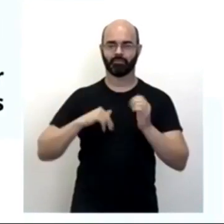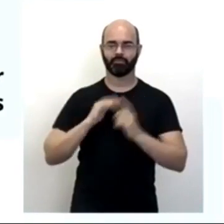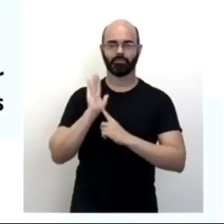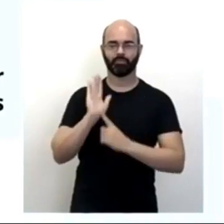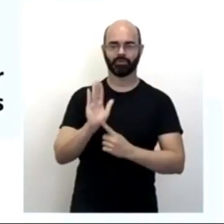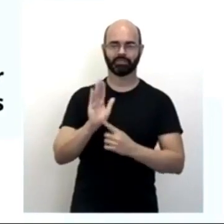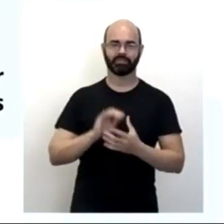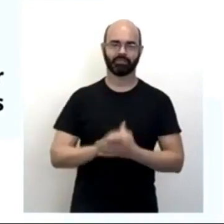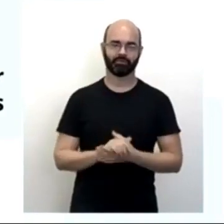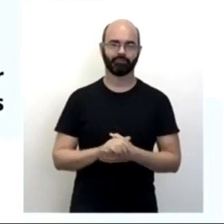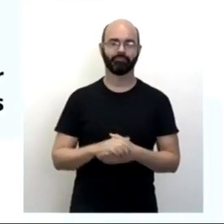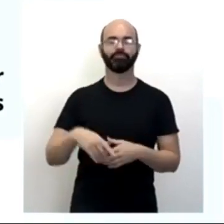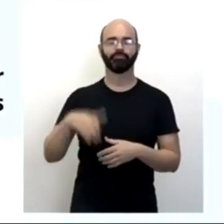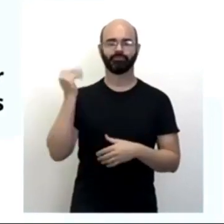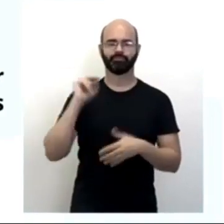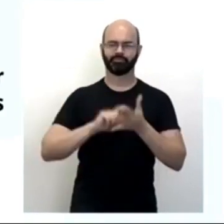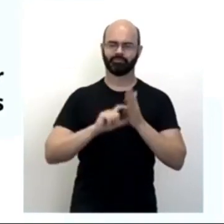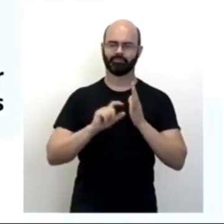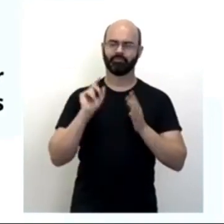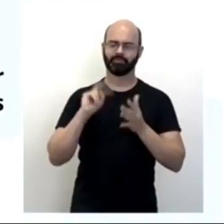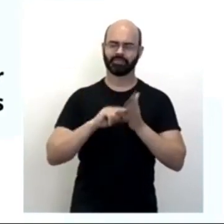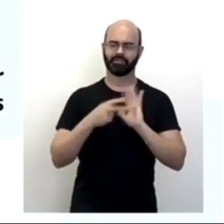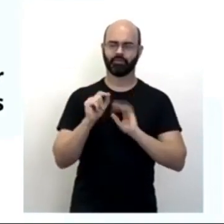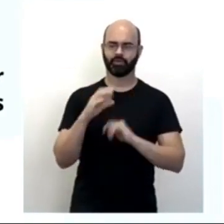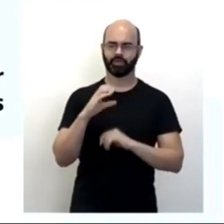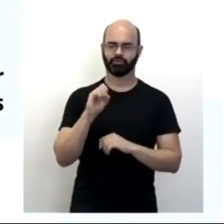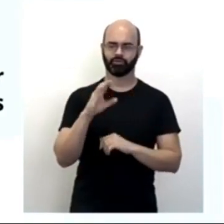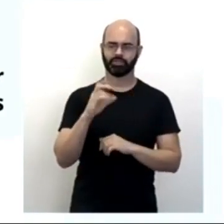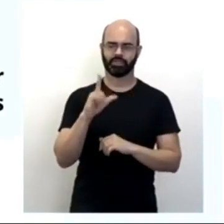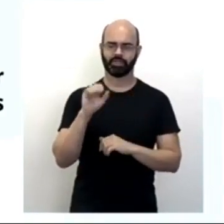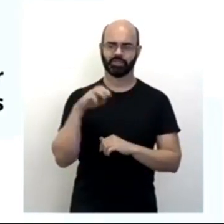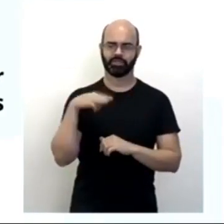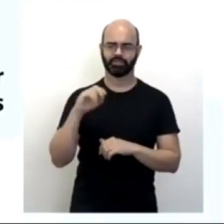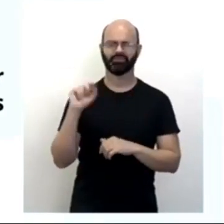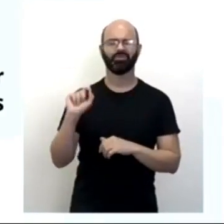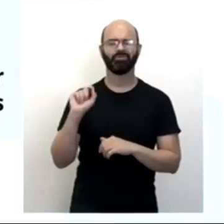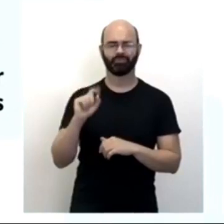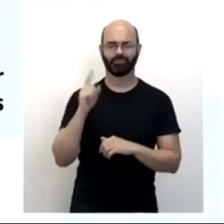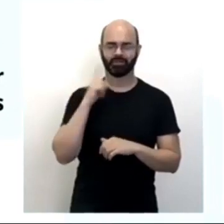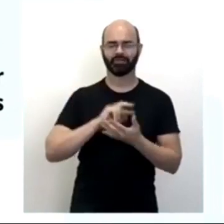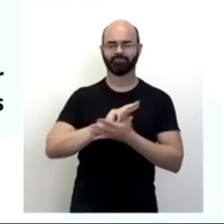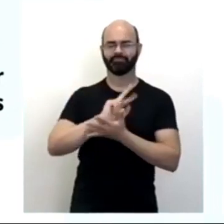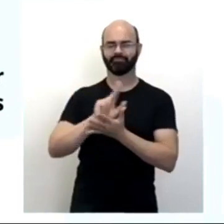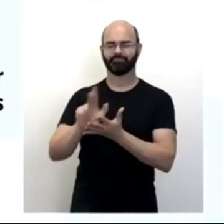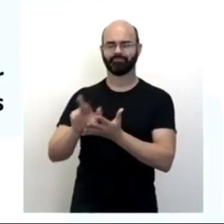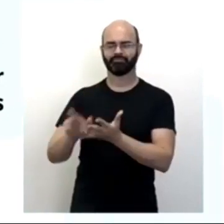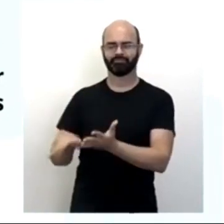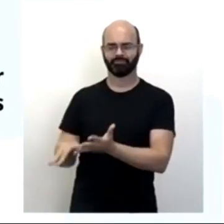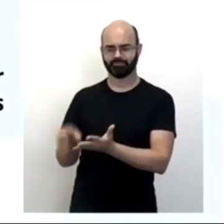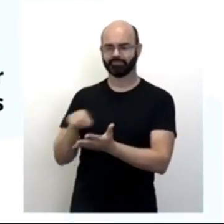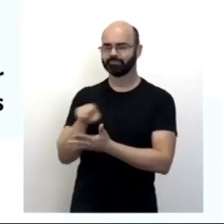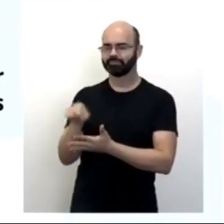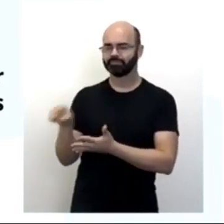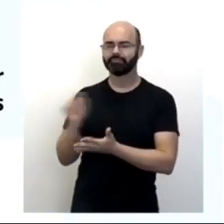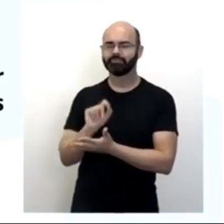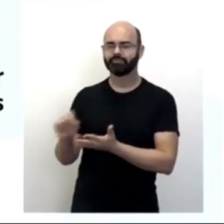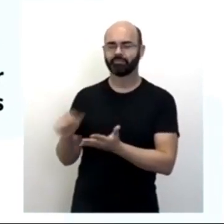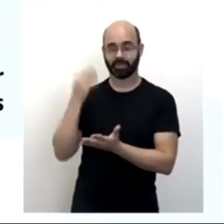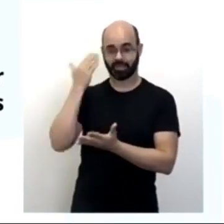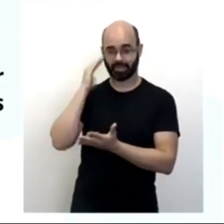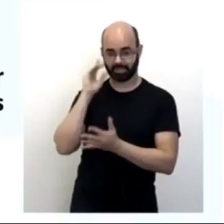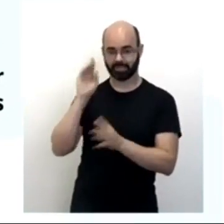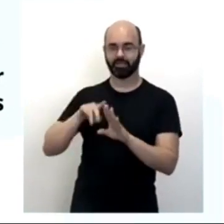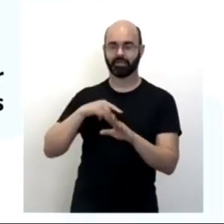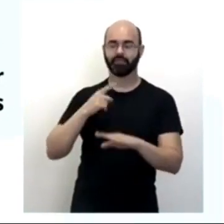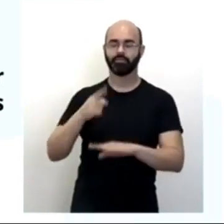da definição clássica de socialismo, para explorar suas múltiplas variantes no curso da história